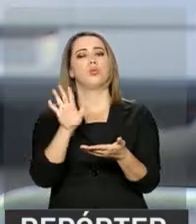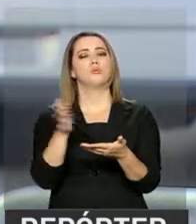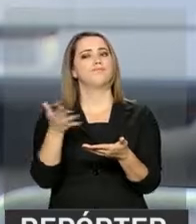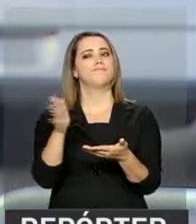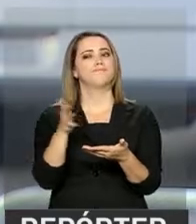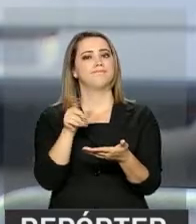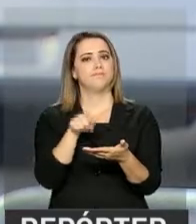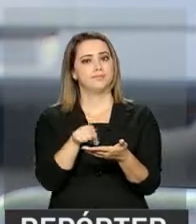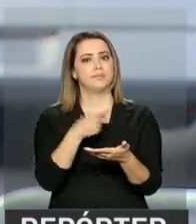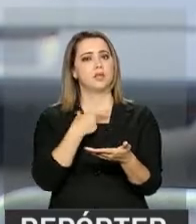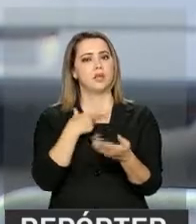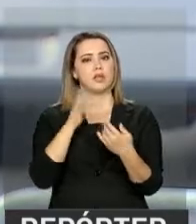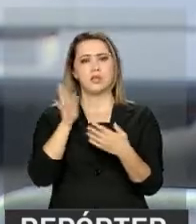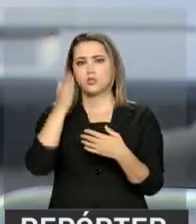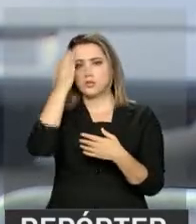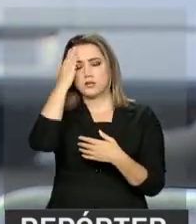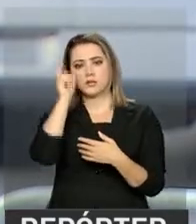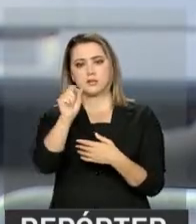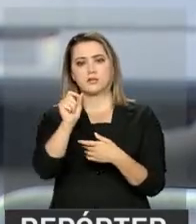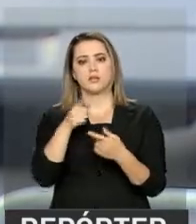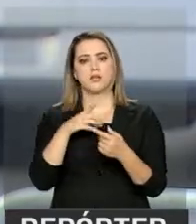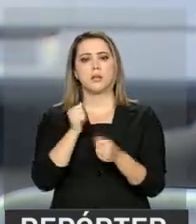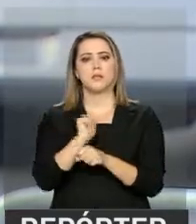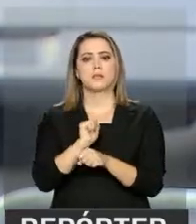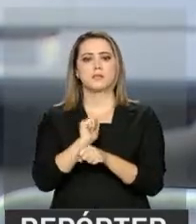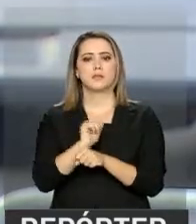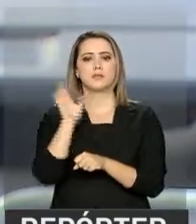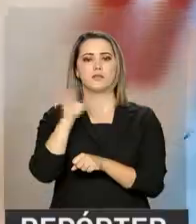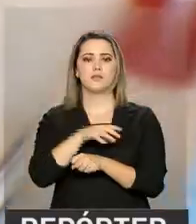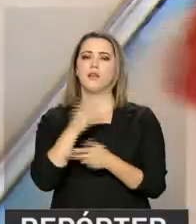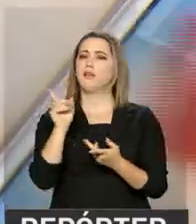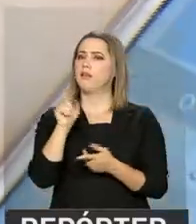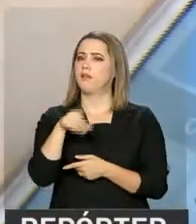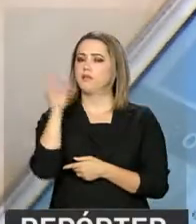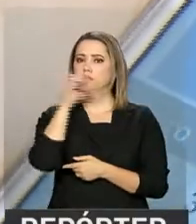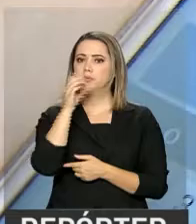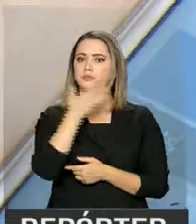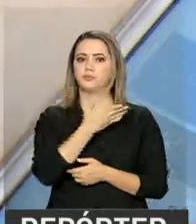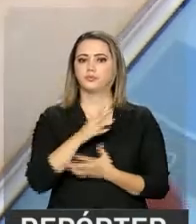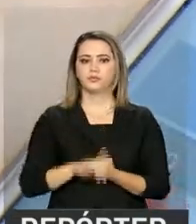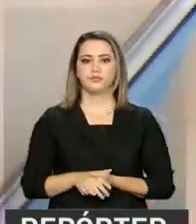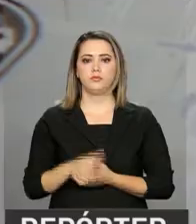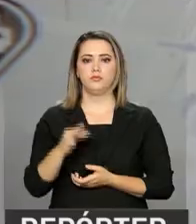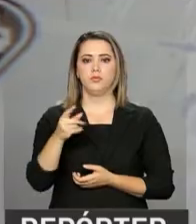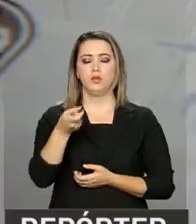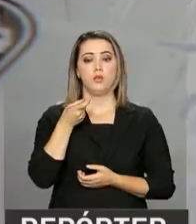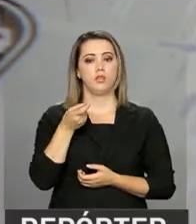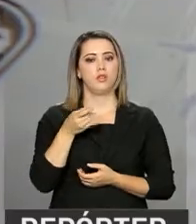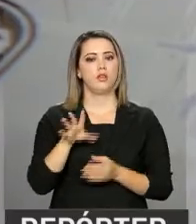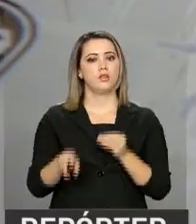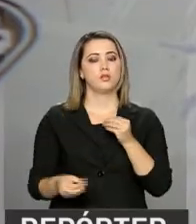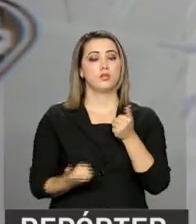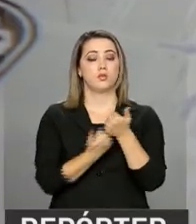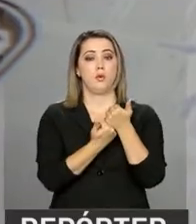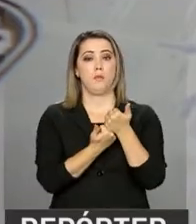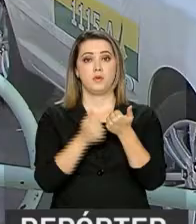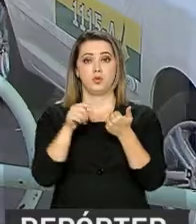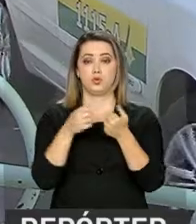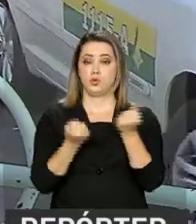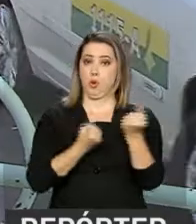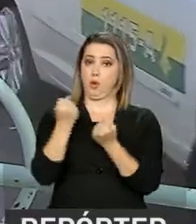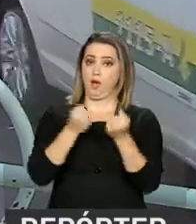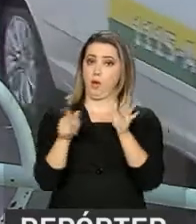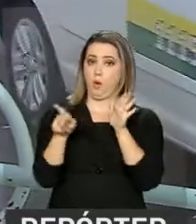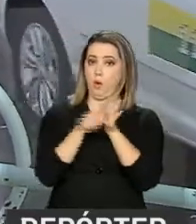spy de socorrido e aguarda o táxi é rápido o táxi goze substituiu carros próprios e locados por